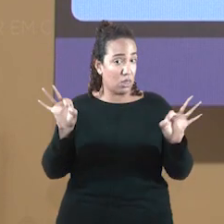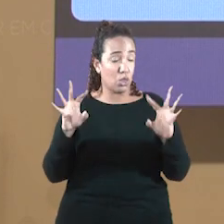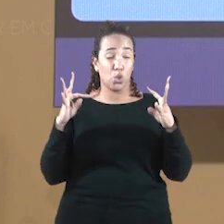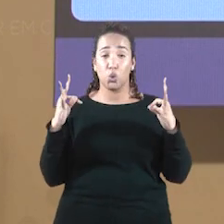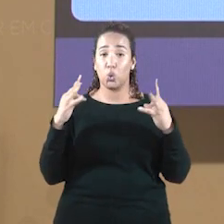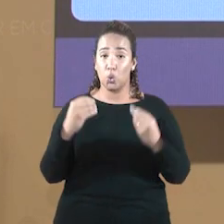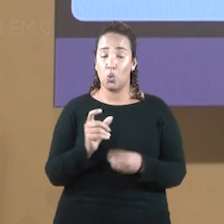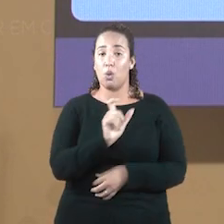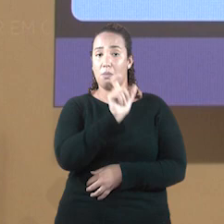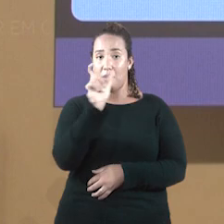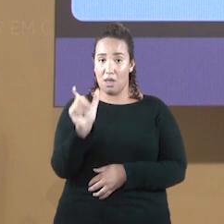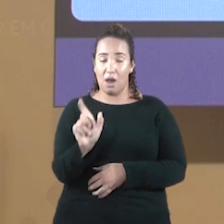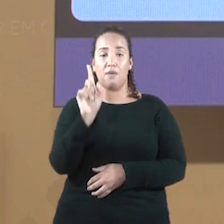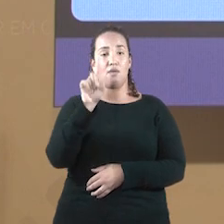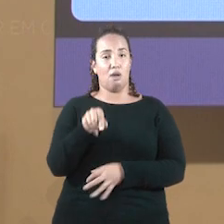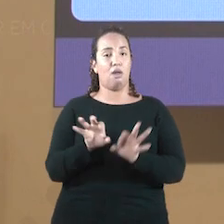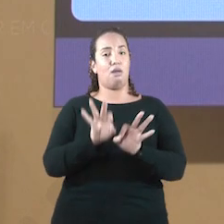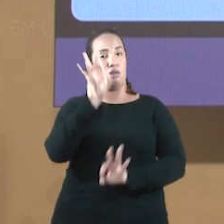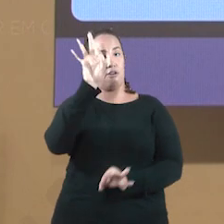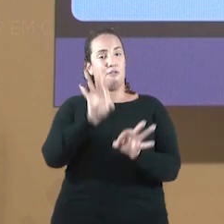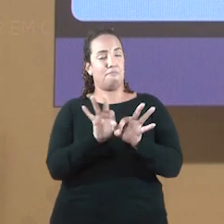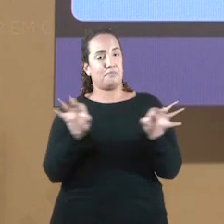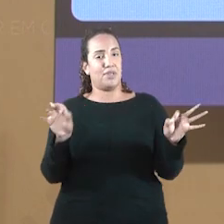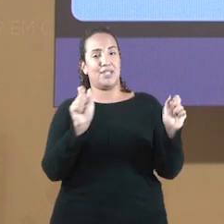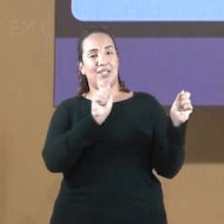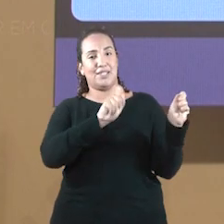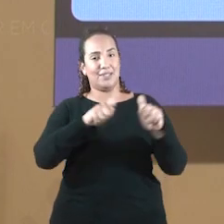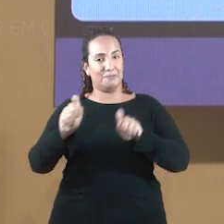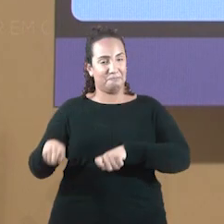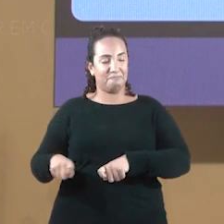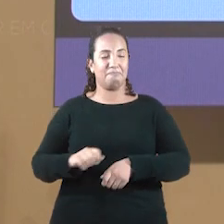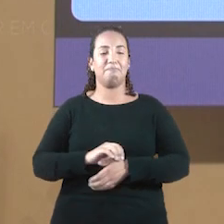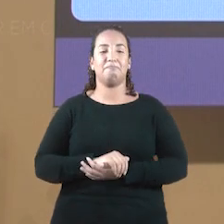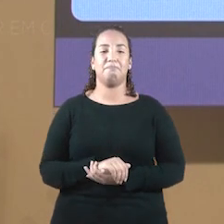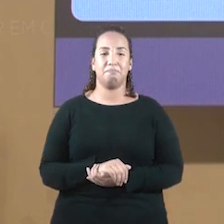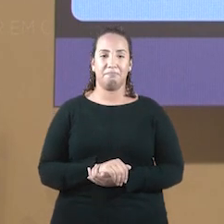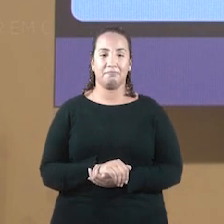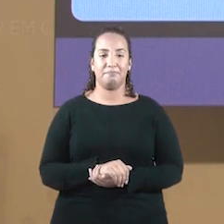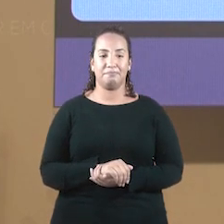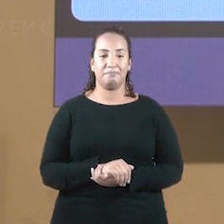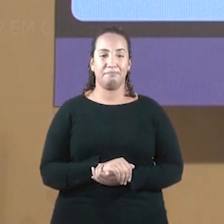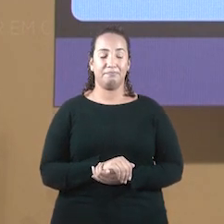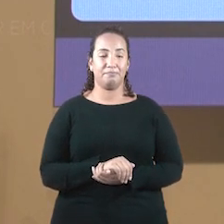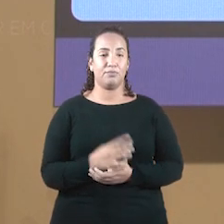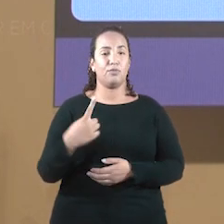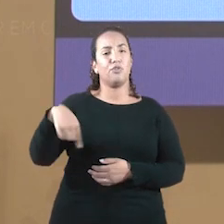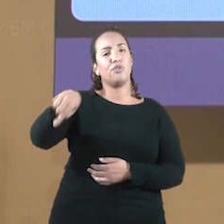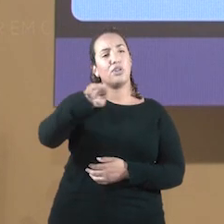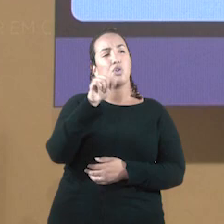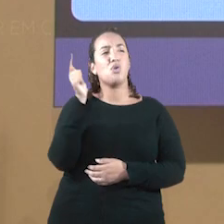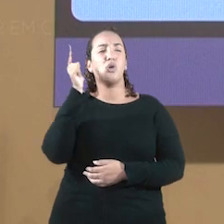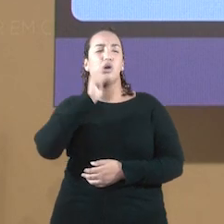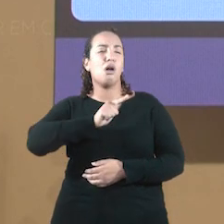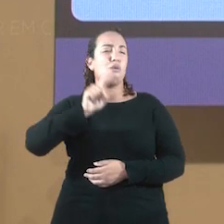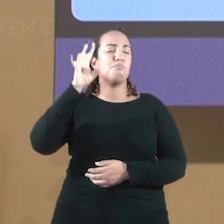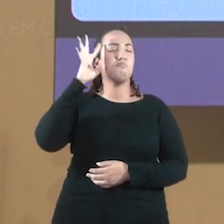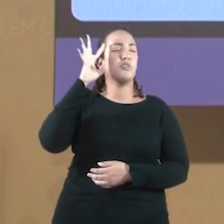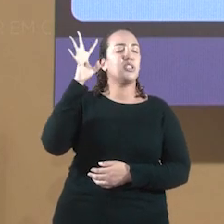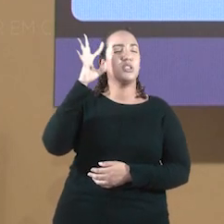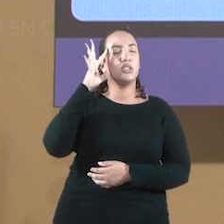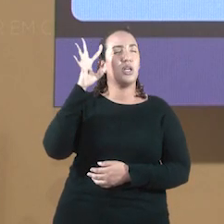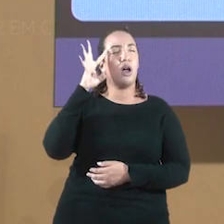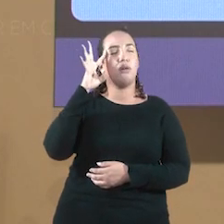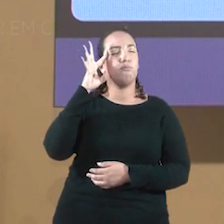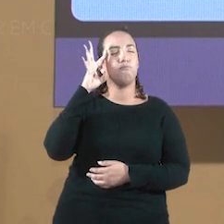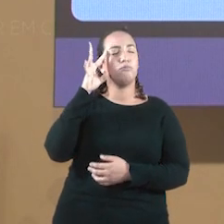palavras são tipos de grandezas e de medidas diferentes. Será que você consegue pensar em algo